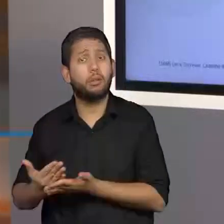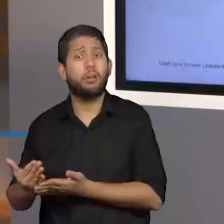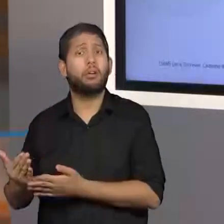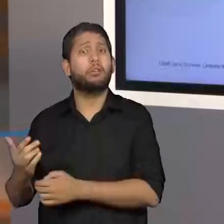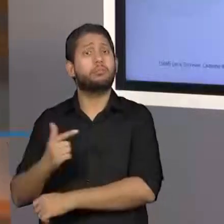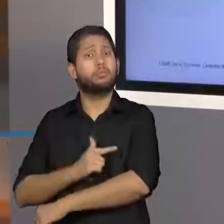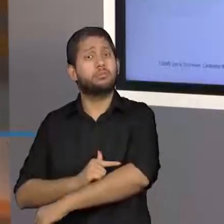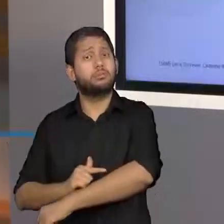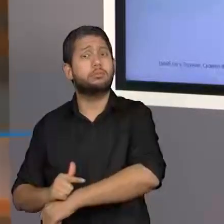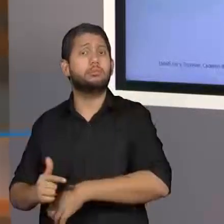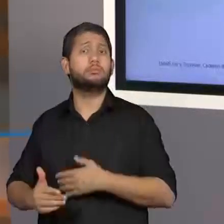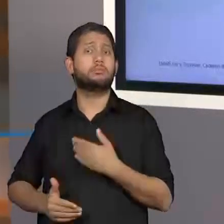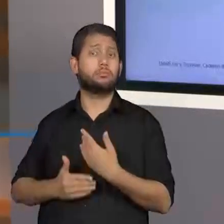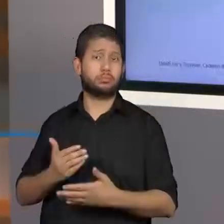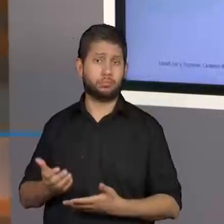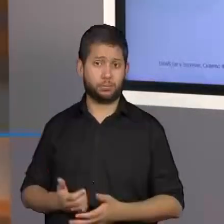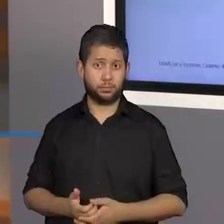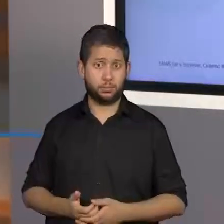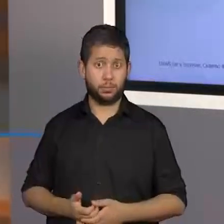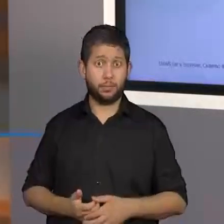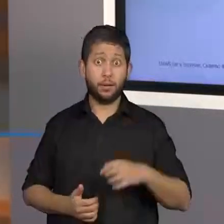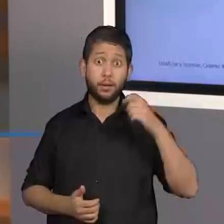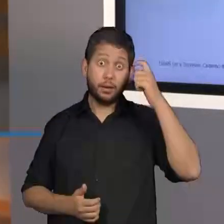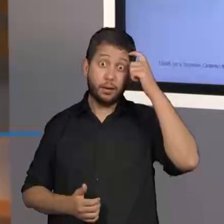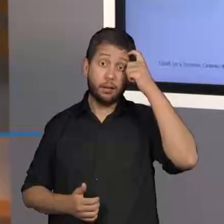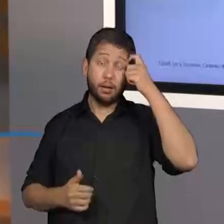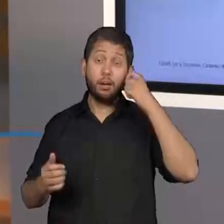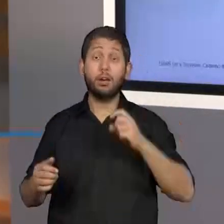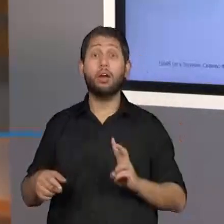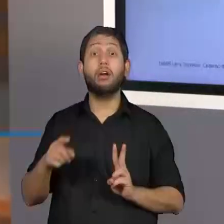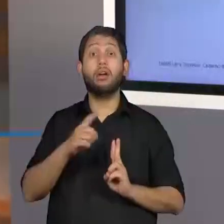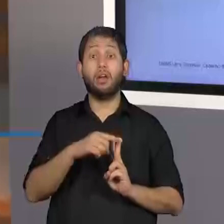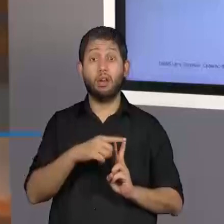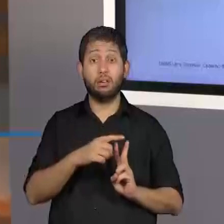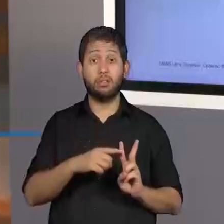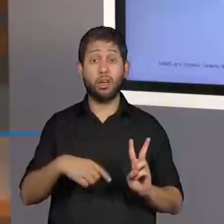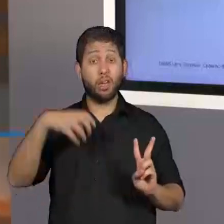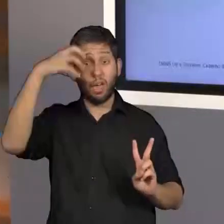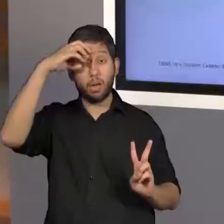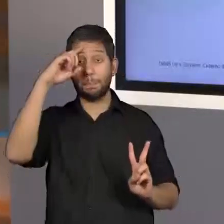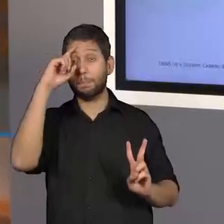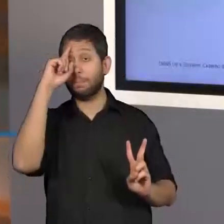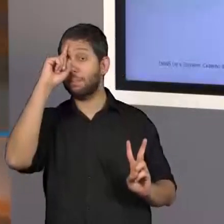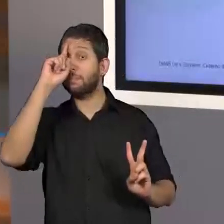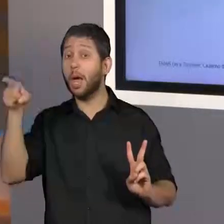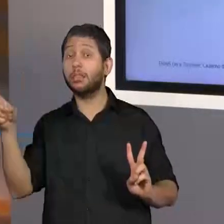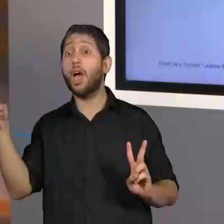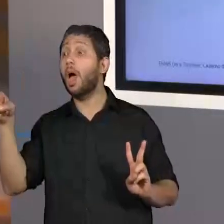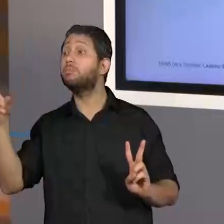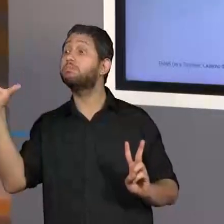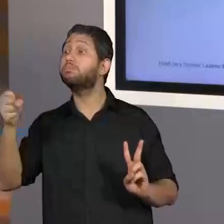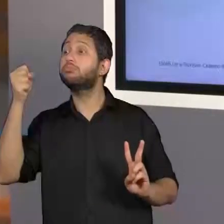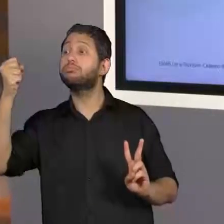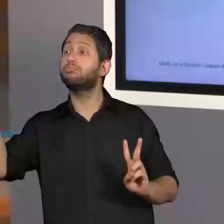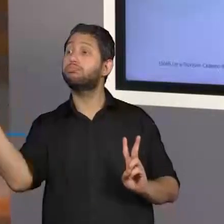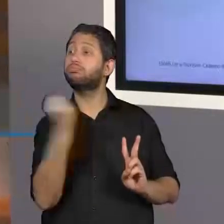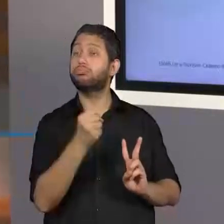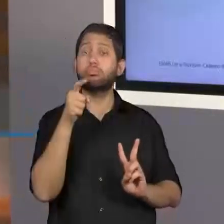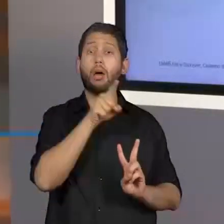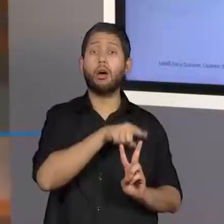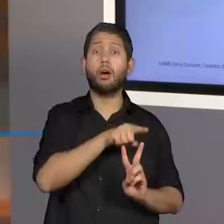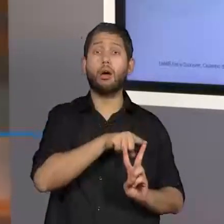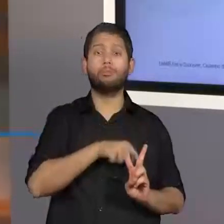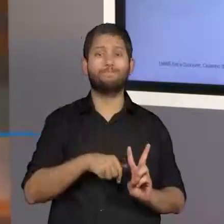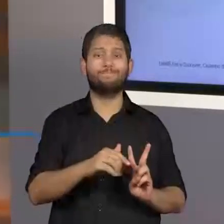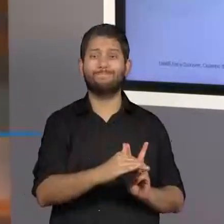Então, o rei, por sua vez, pediu para que esse personagem fosse morto. Então, o que aconteceu? O desfecho não foi um desfecho tão legal,